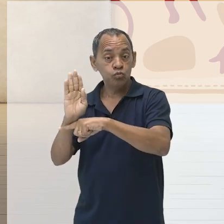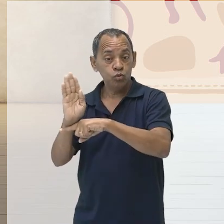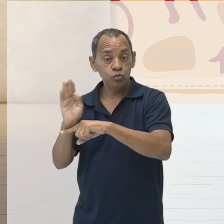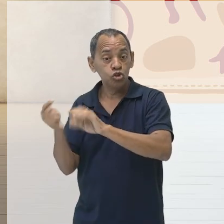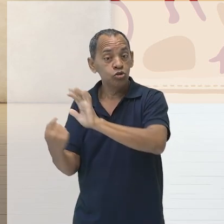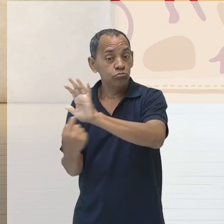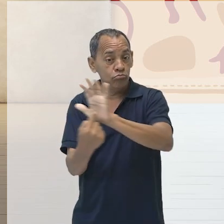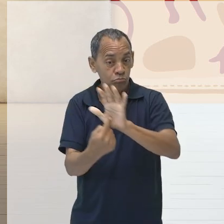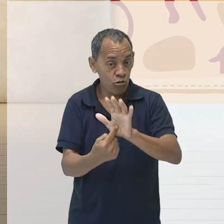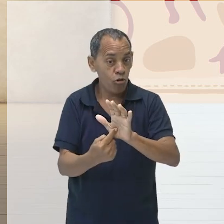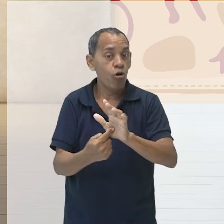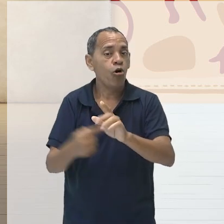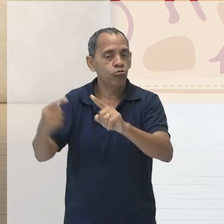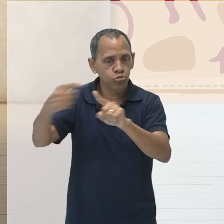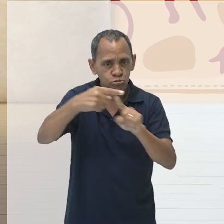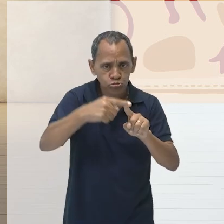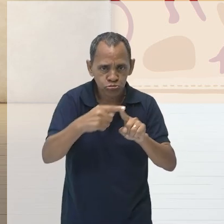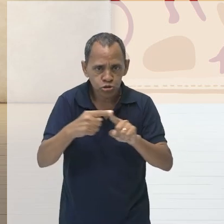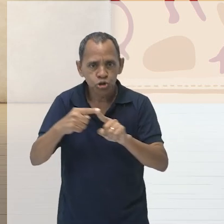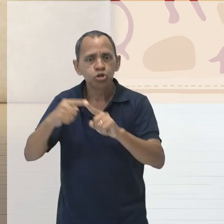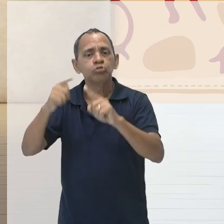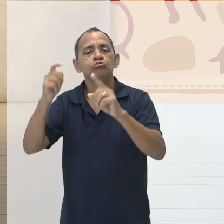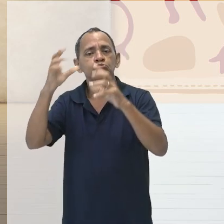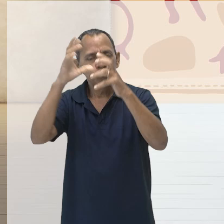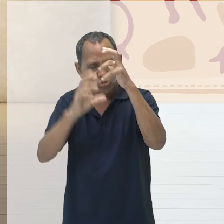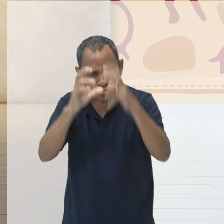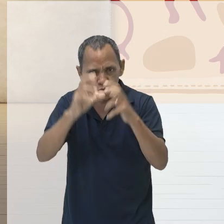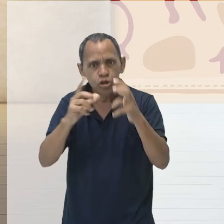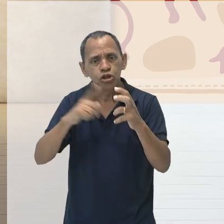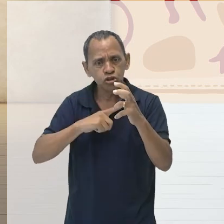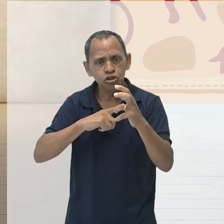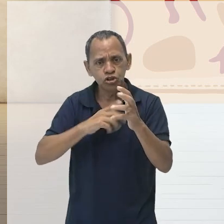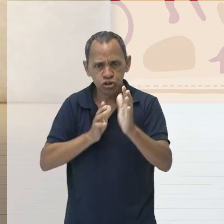que existiam nessa época. Uma dessas lutas é